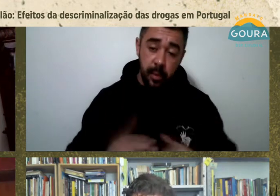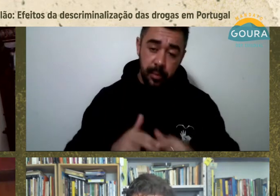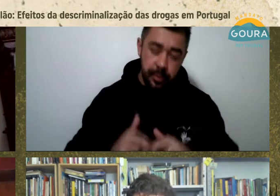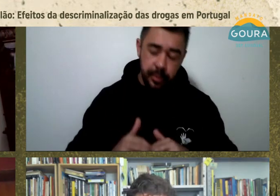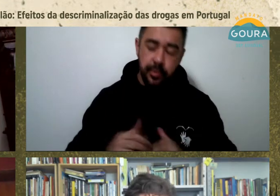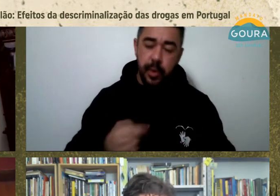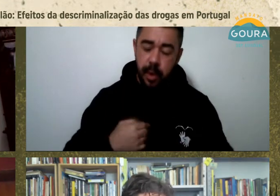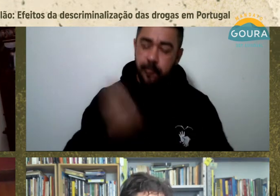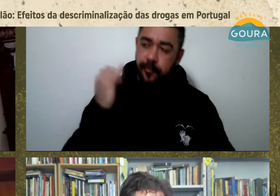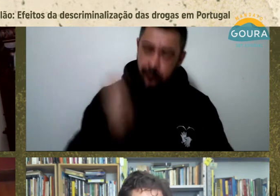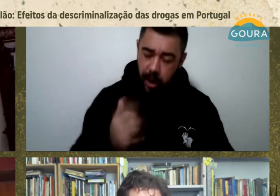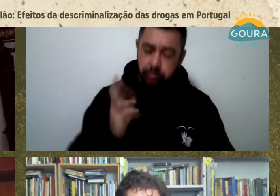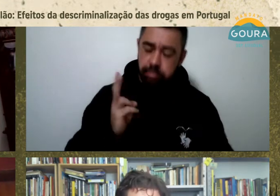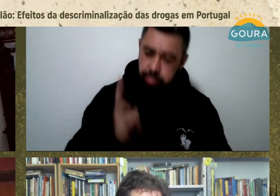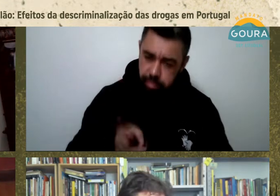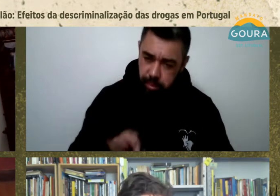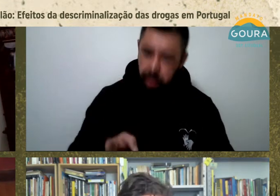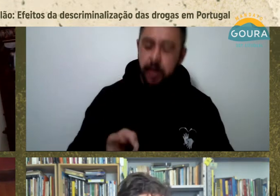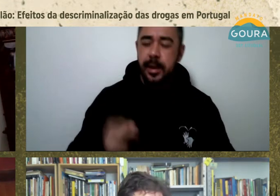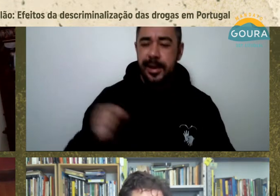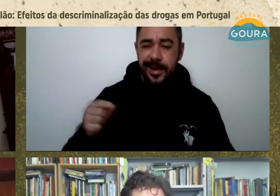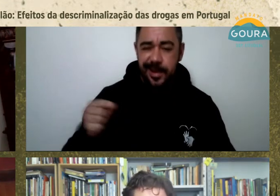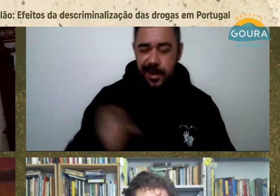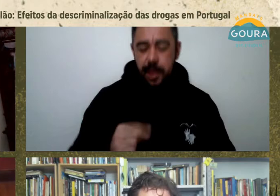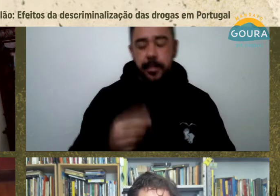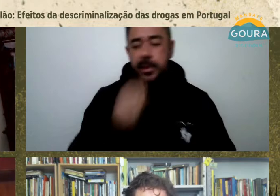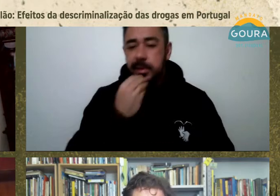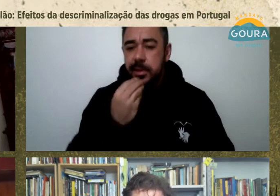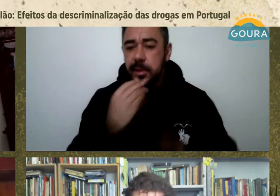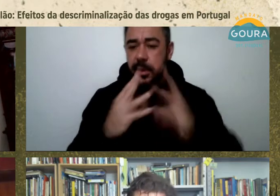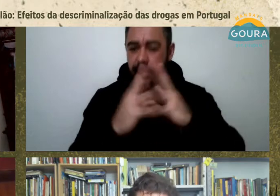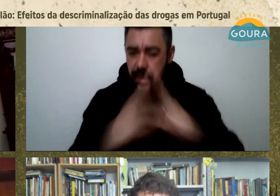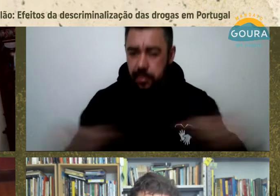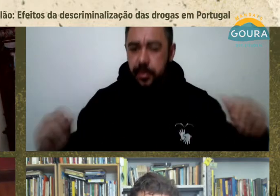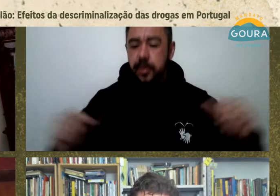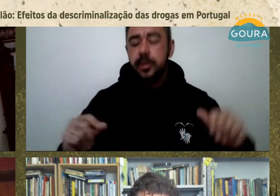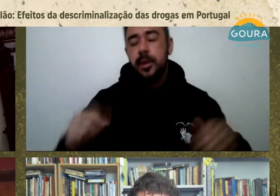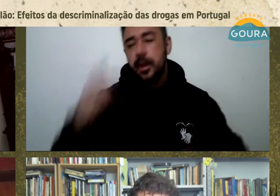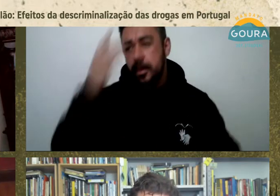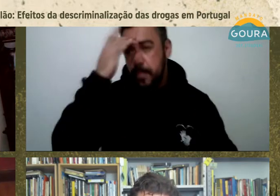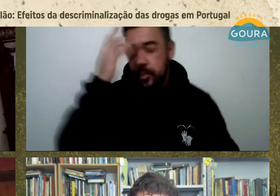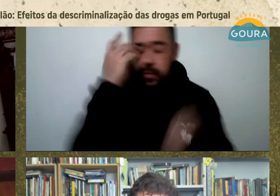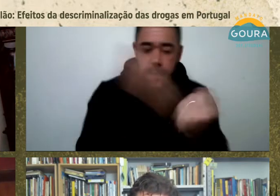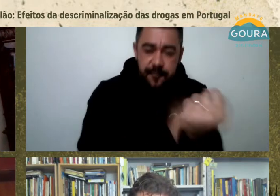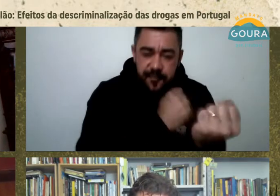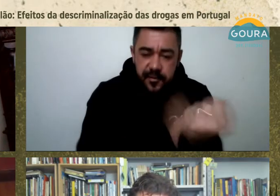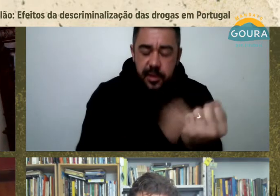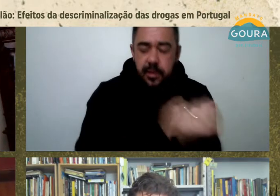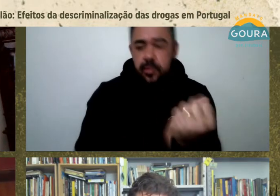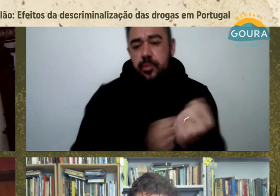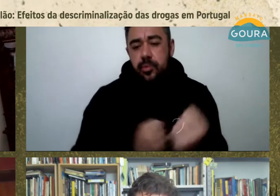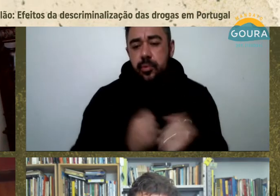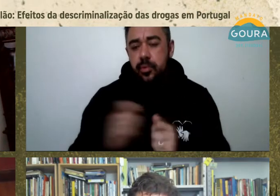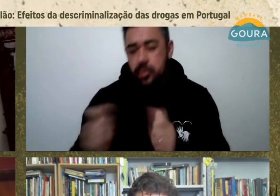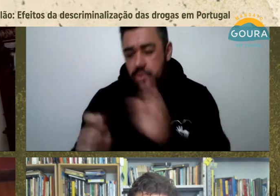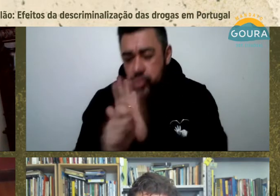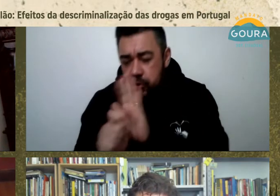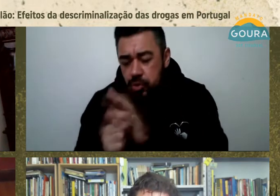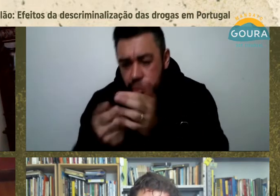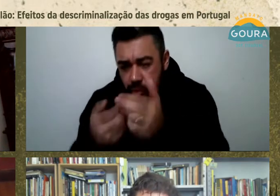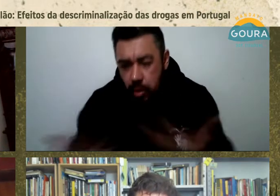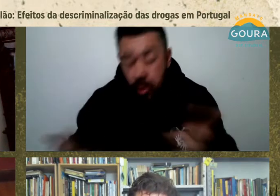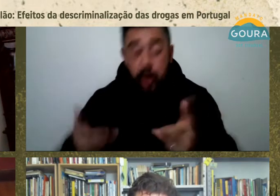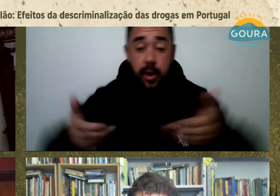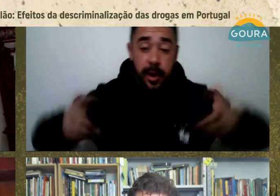na ideia, as tais comissões para a dissuasão da toxicodependência são hoje, sobretudo,